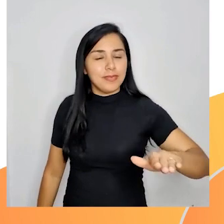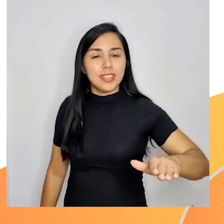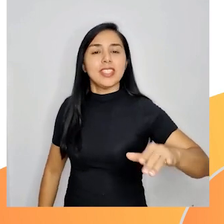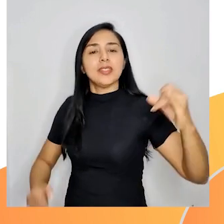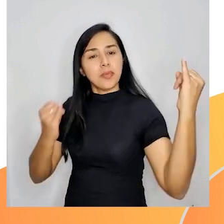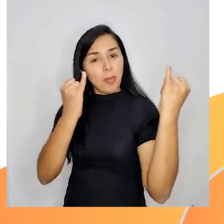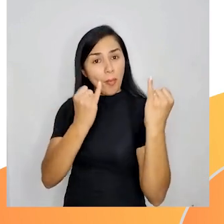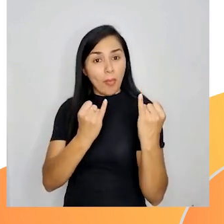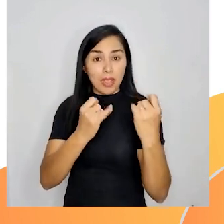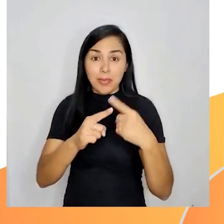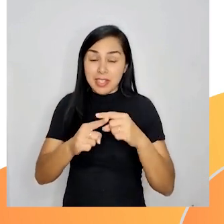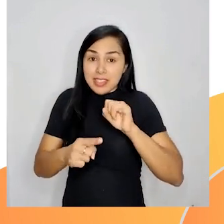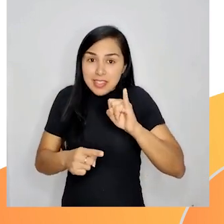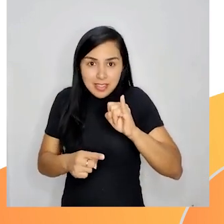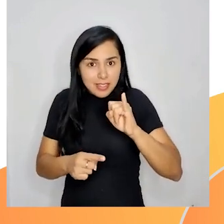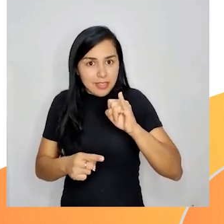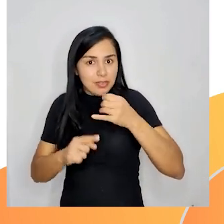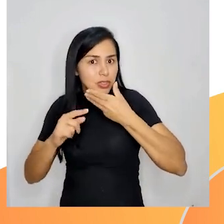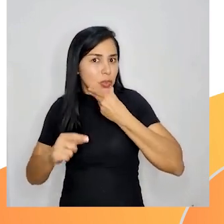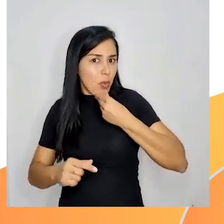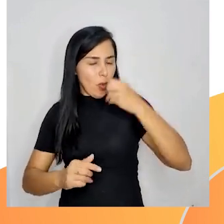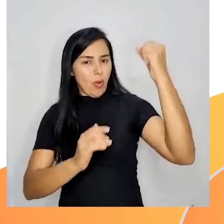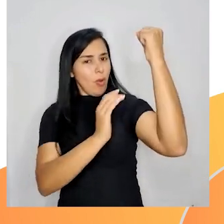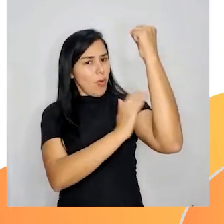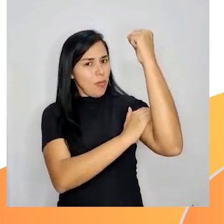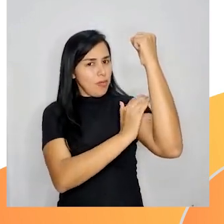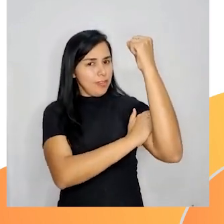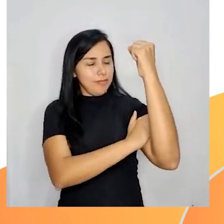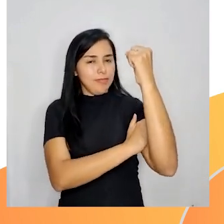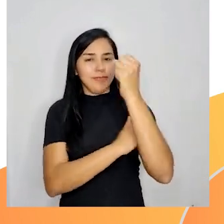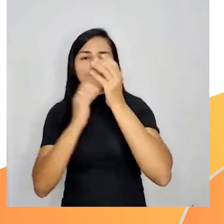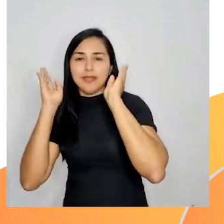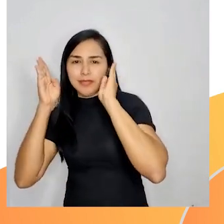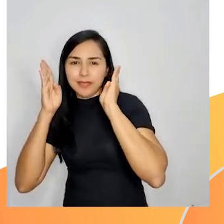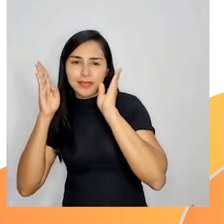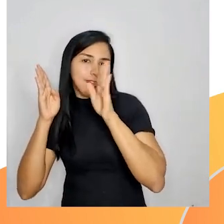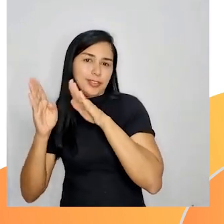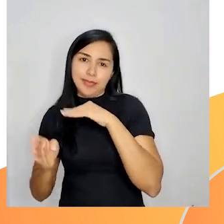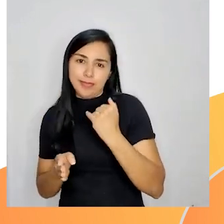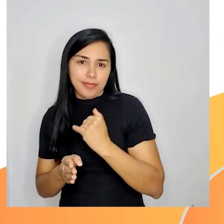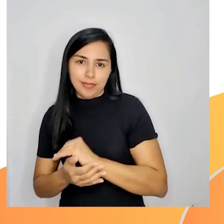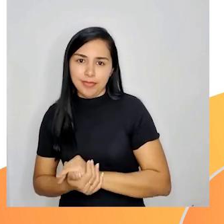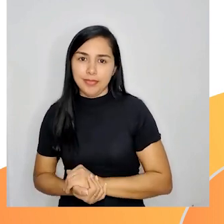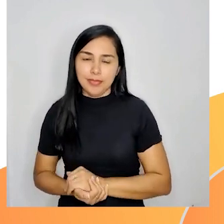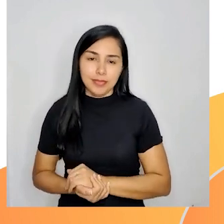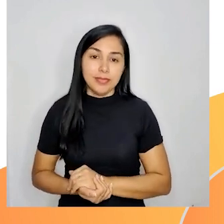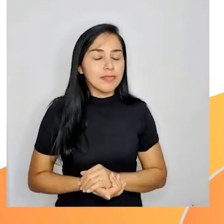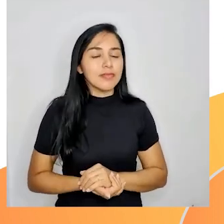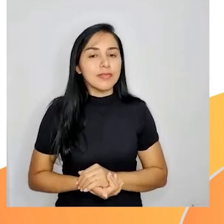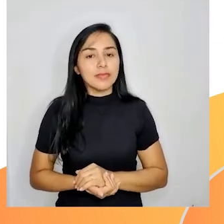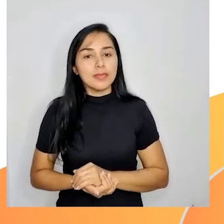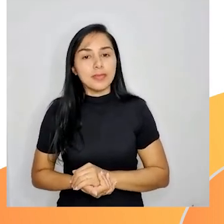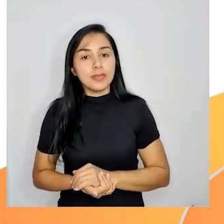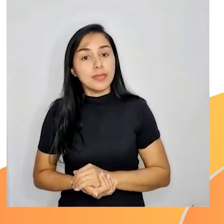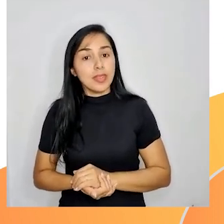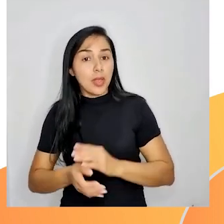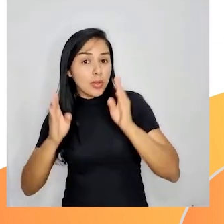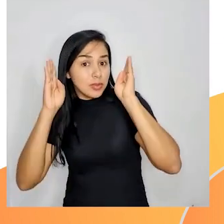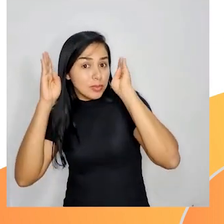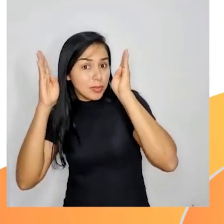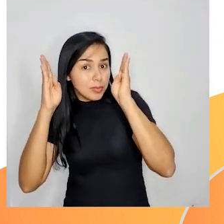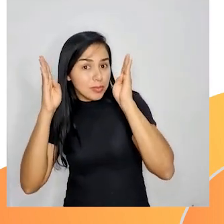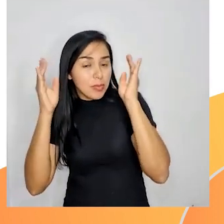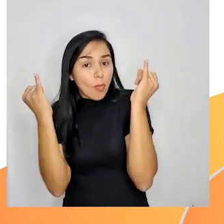se fossem homens fortes, os burrinhos nem existiriam mais. Os burrinhos são magrinhos,